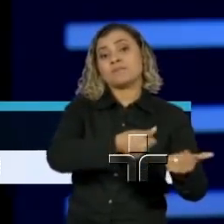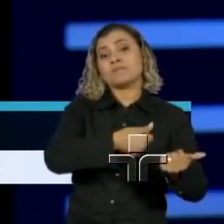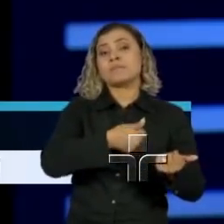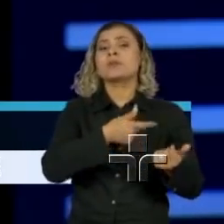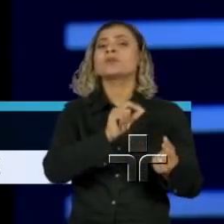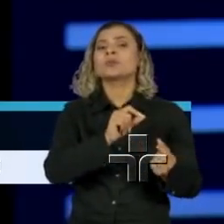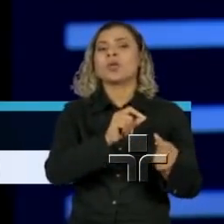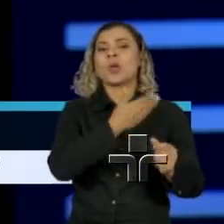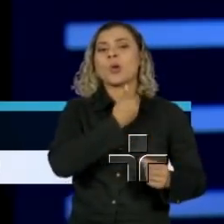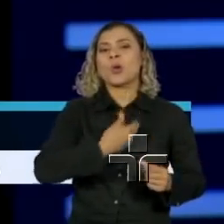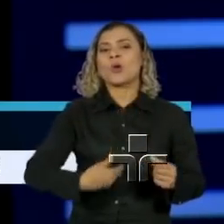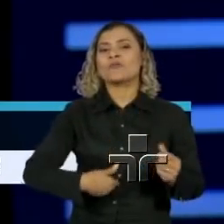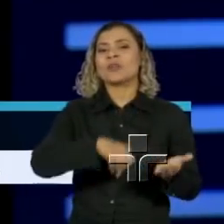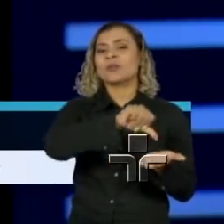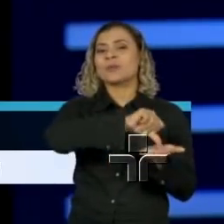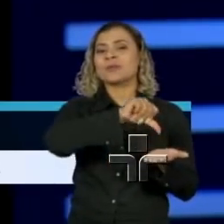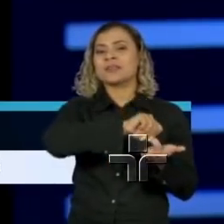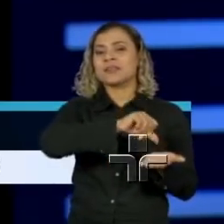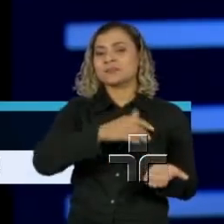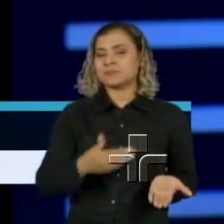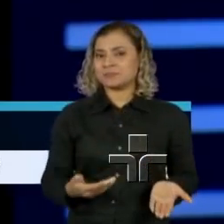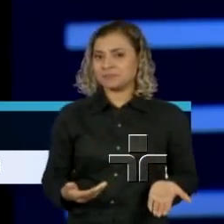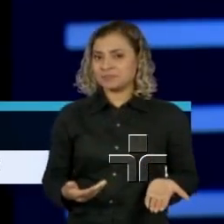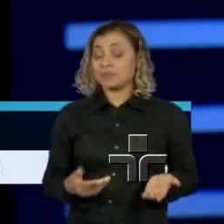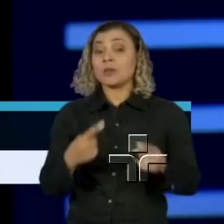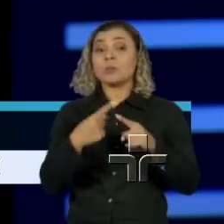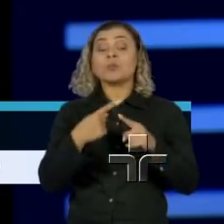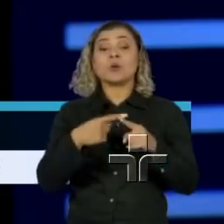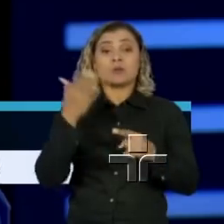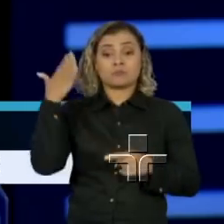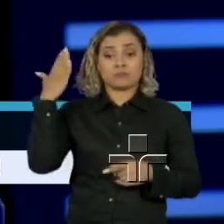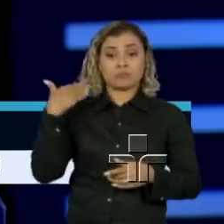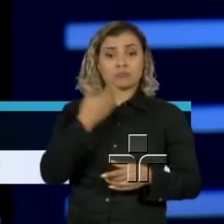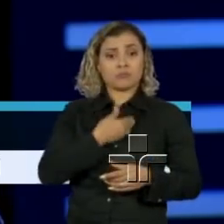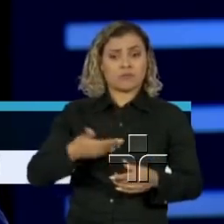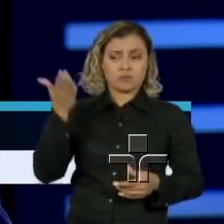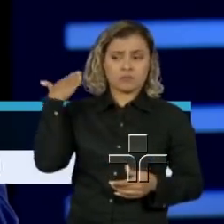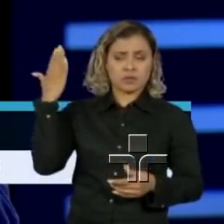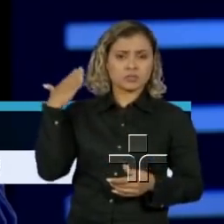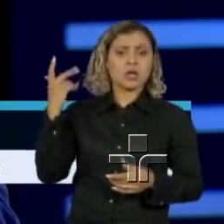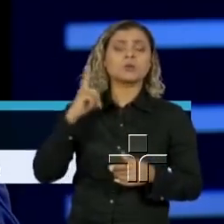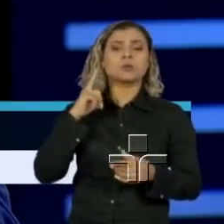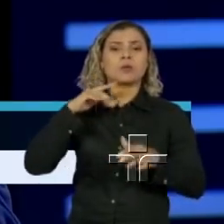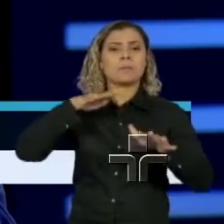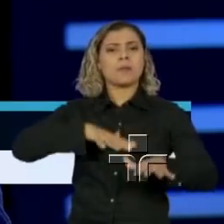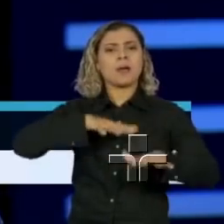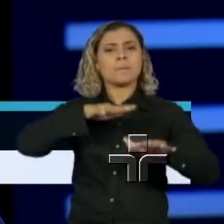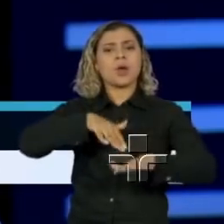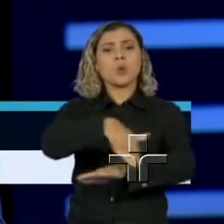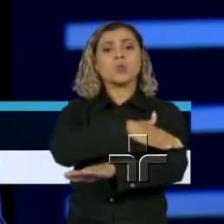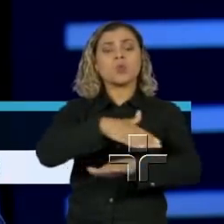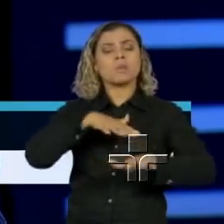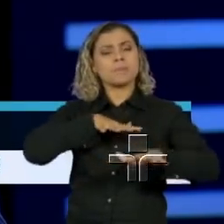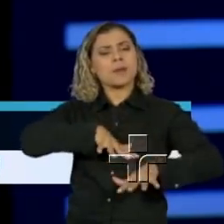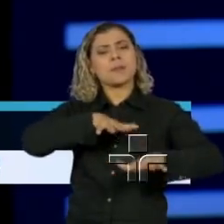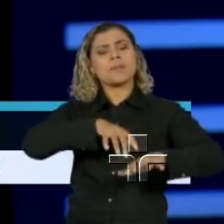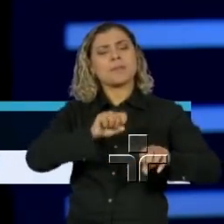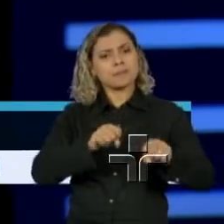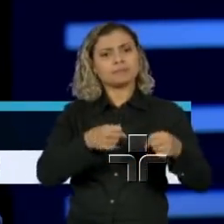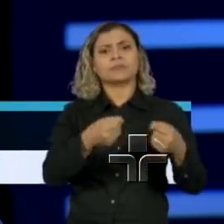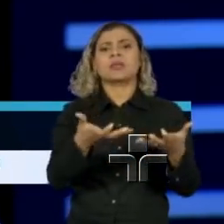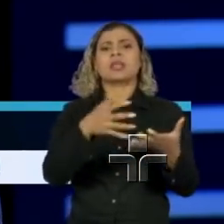lembrar que em novembro do ano passado, a sociedade civil iraniana estava protestando nas ruas em defesa, lutando